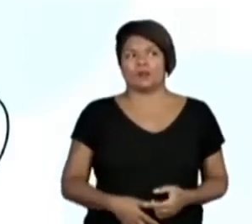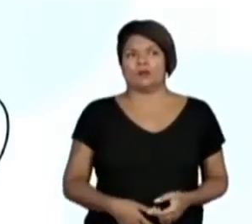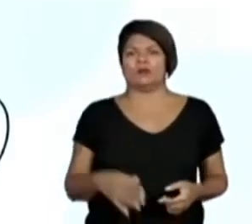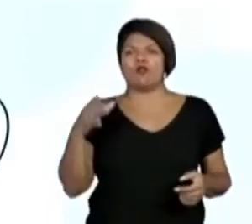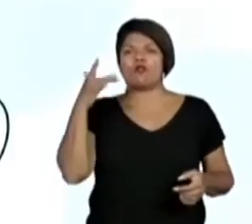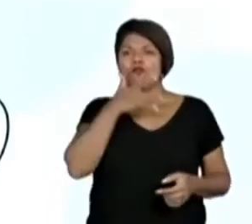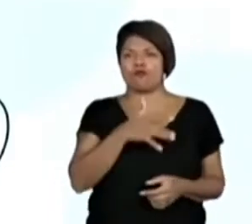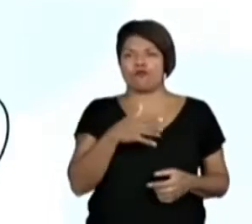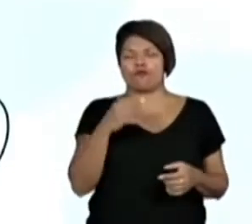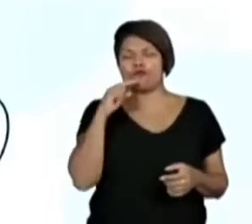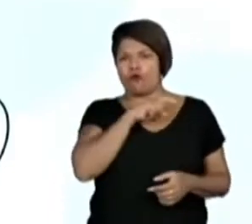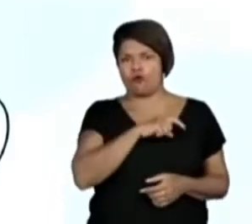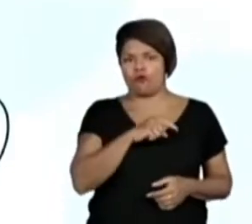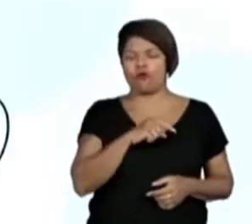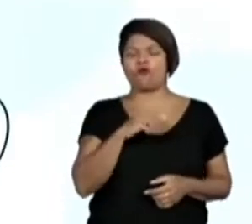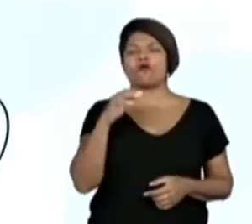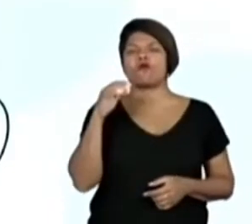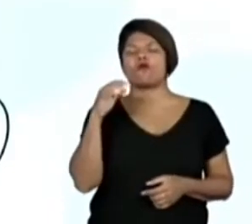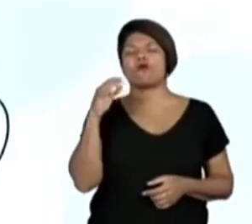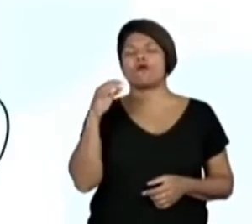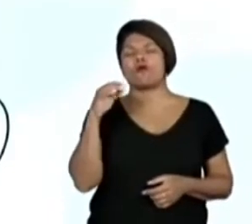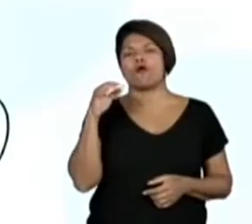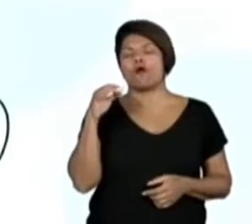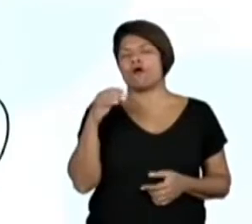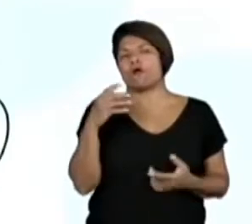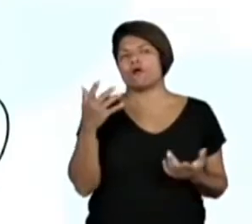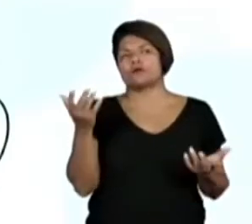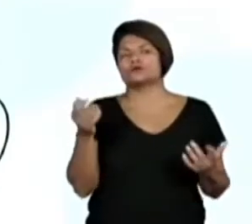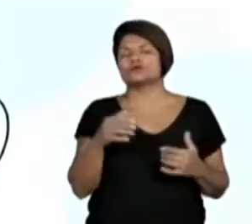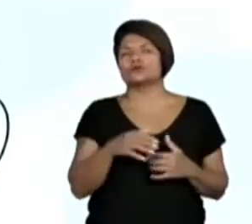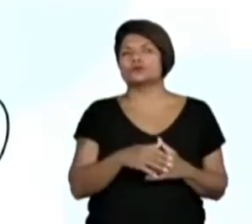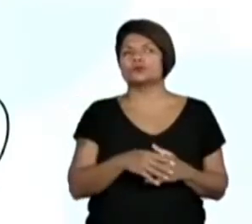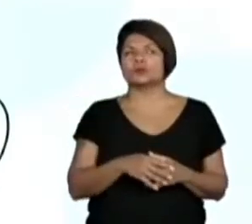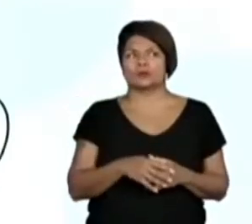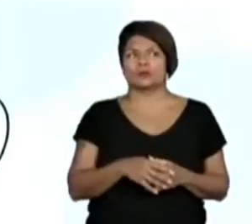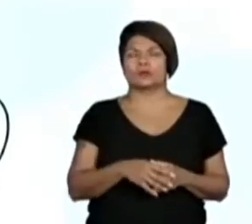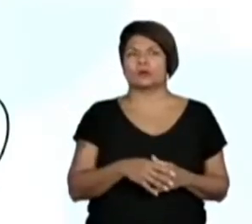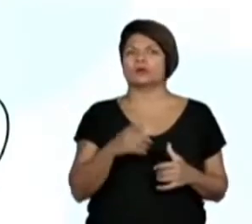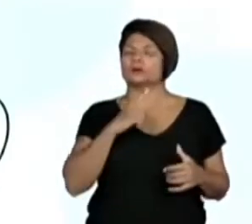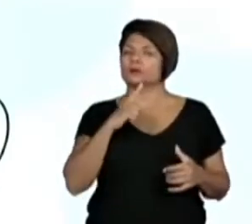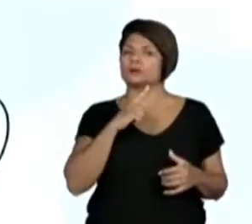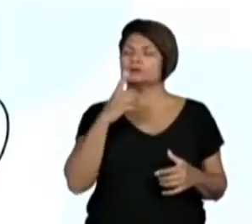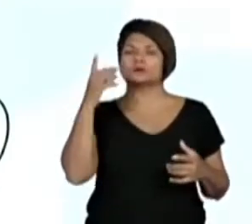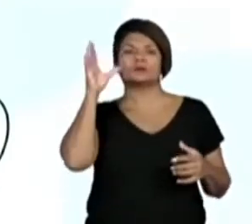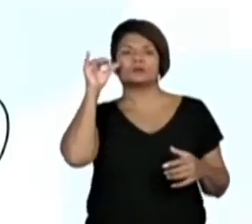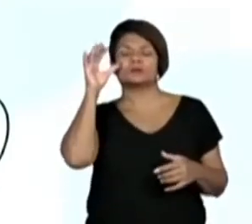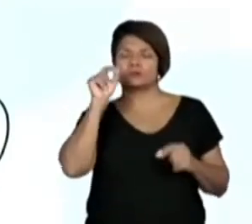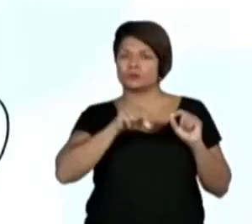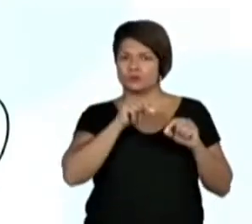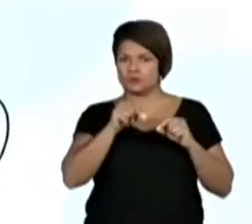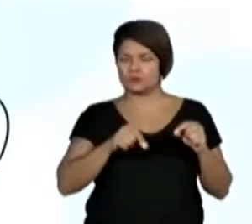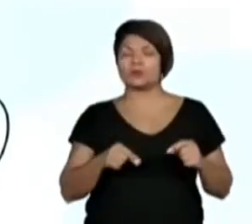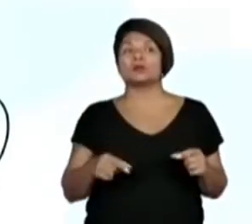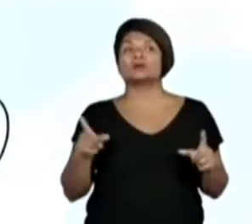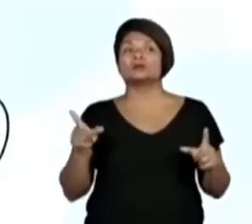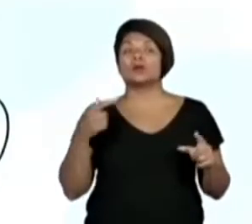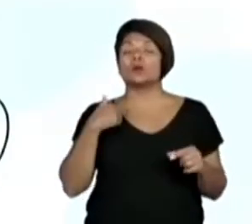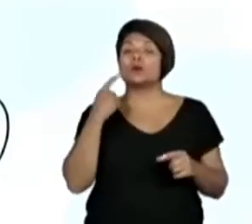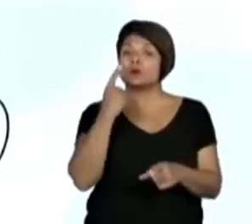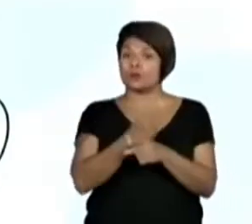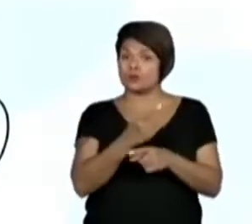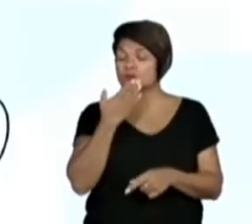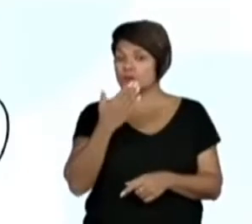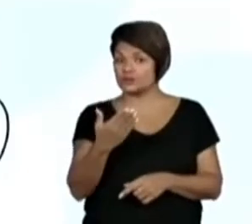professora Joyce, eu acho que esse é o nosso caminho. A gente precisa dar uma olhadinha. Olha só, eu pedi para localizar a pisei na pedrinha.